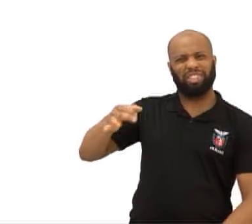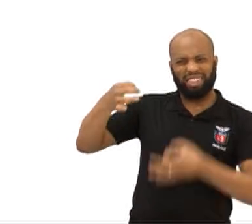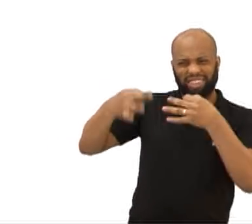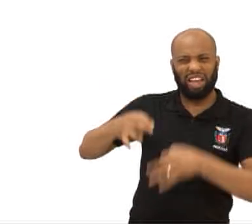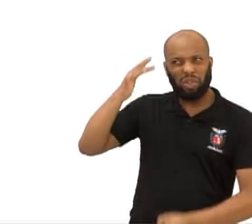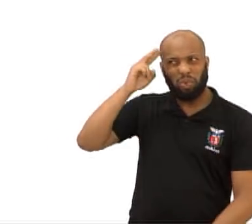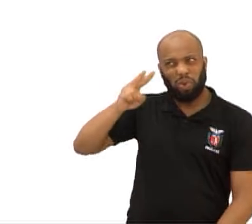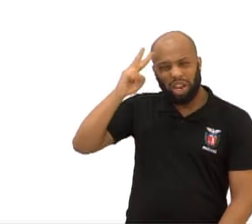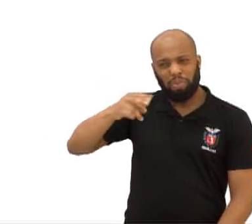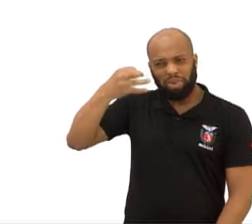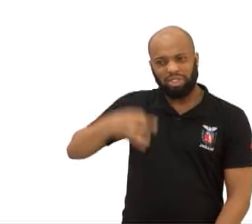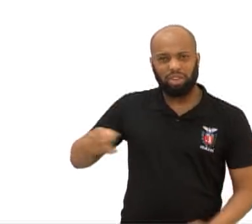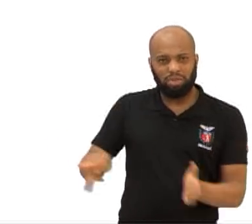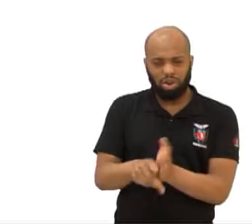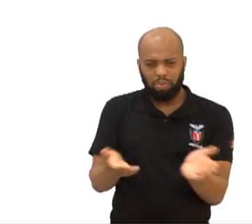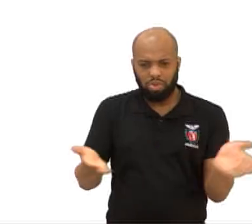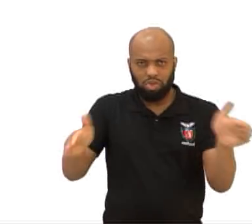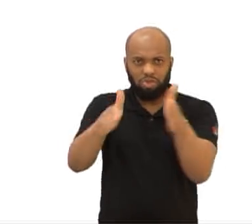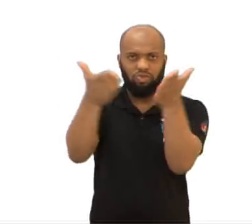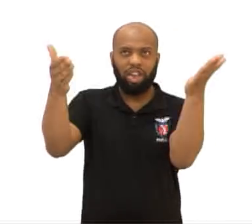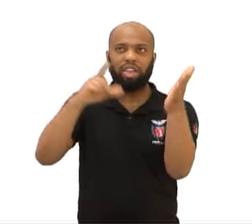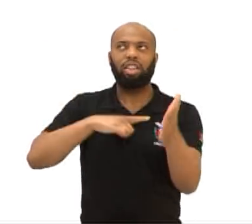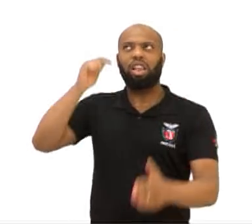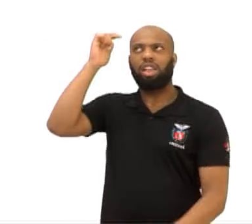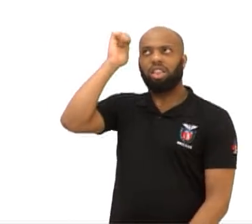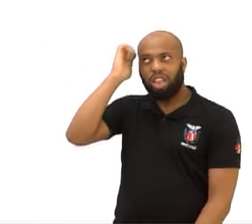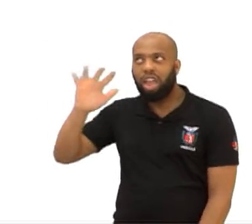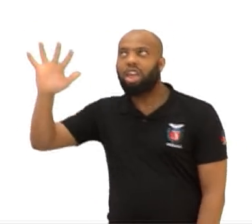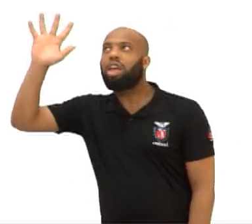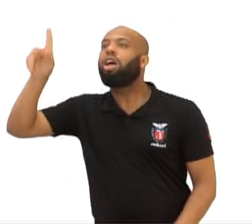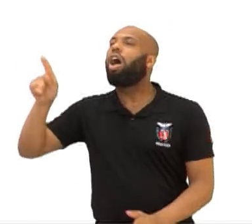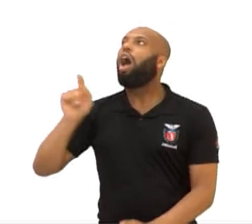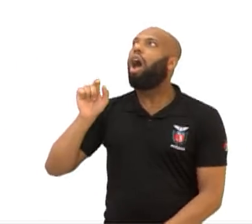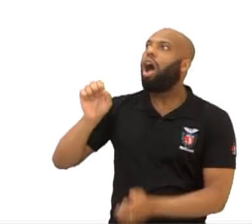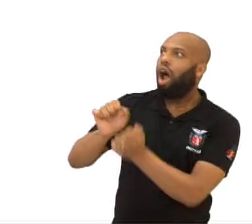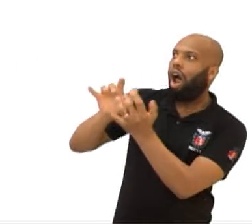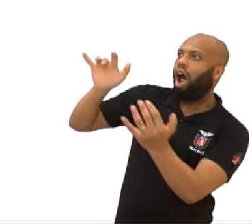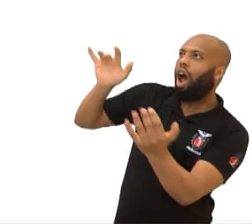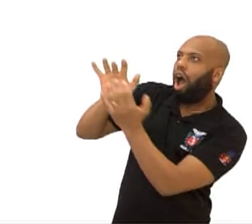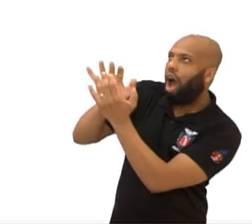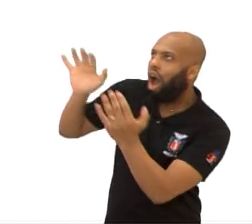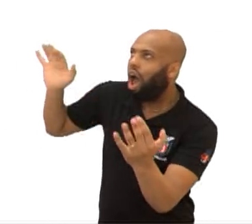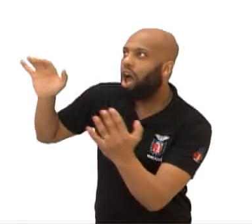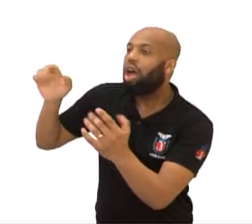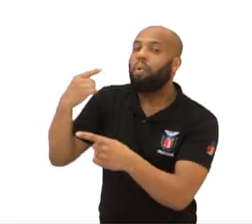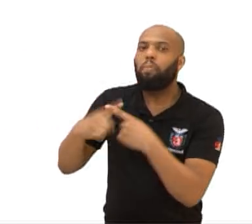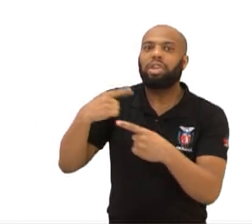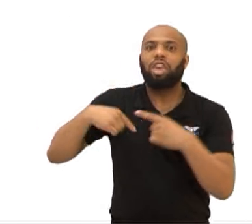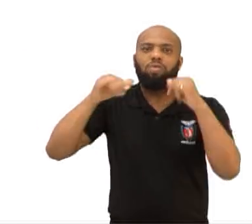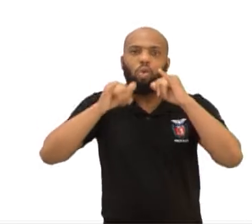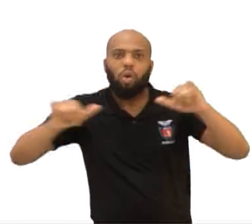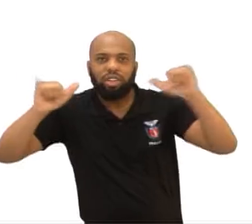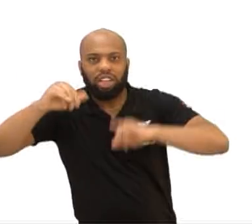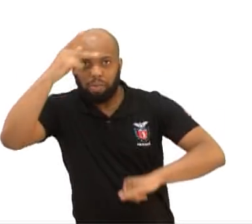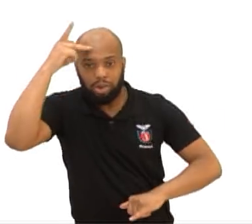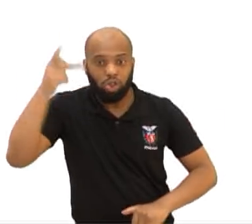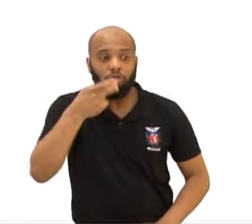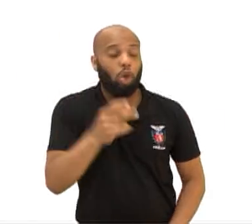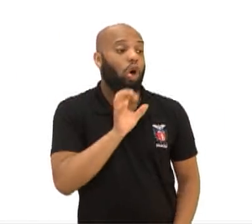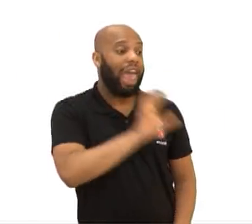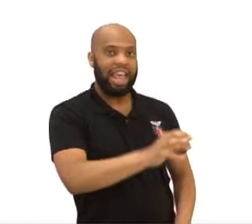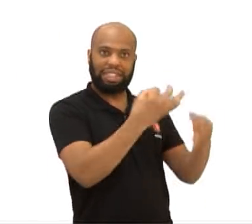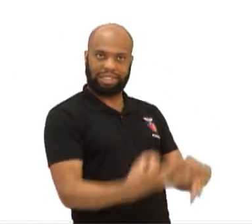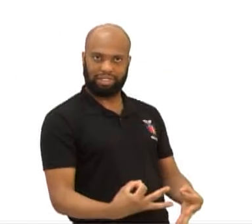possível que a imagem, brilhante e esguia, permaneça por eu a ter comunicado a pessoas que a